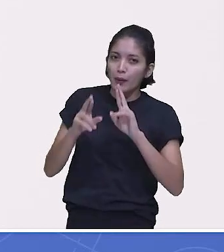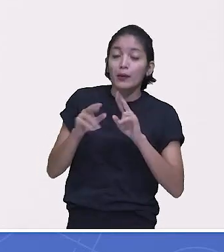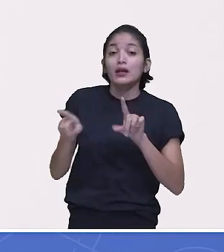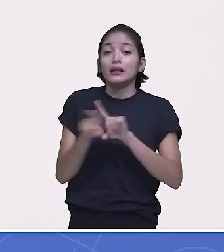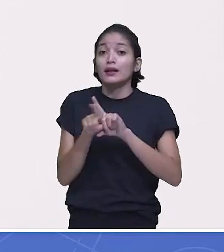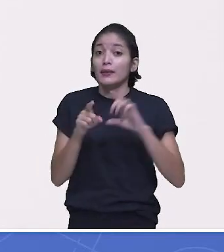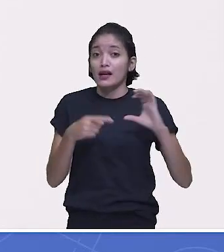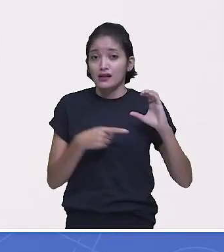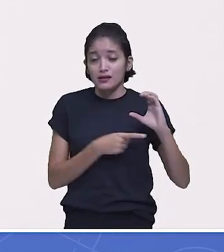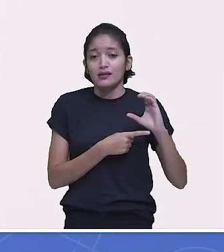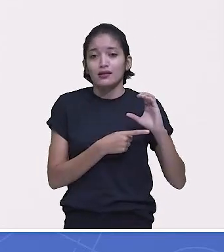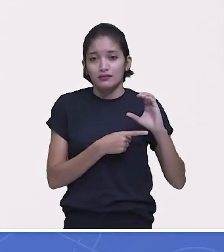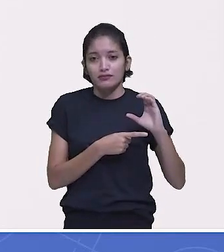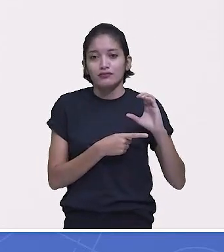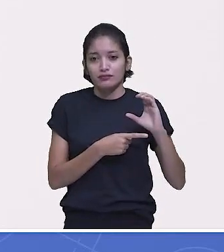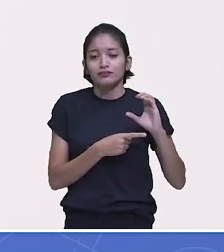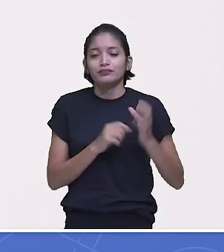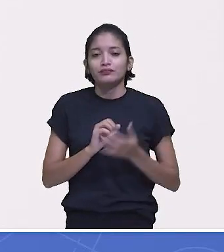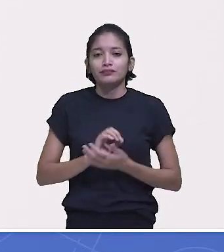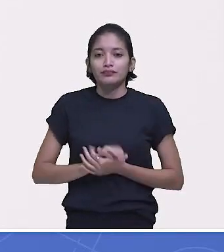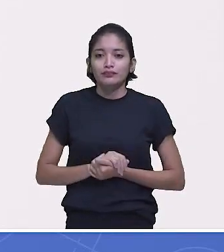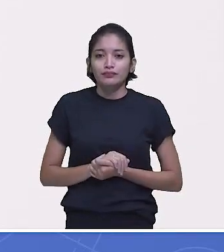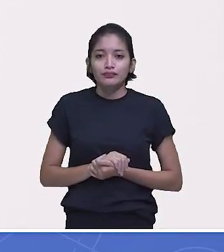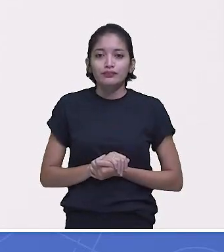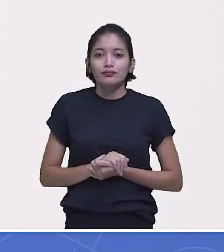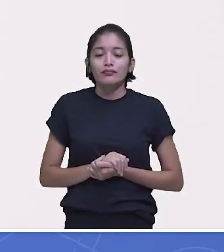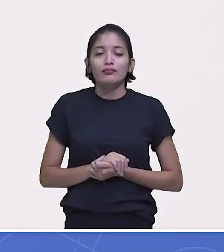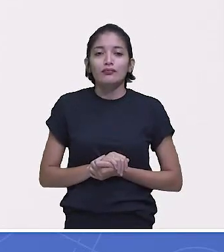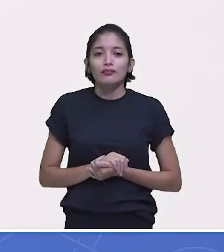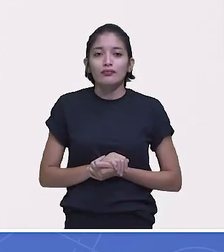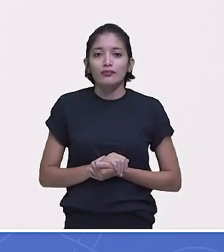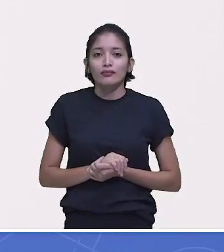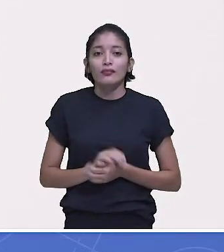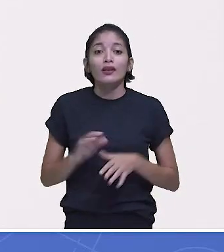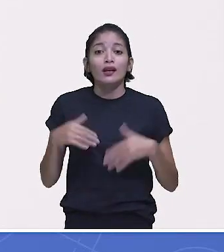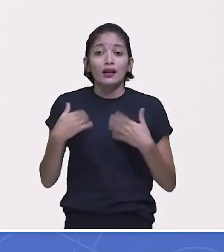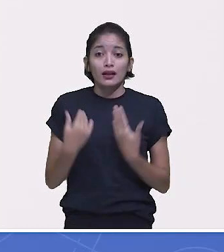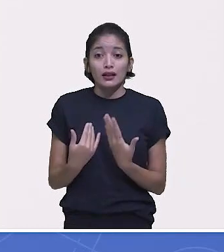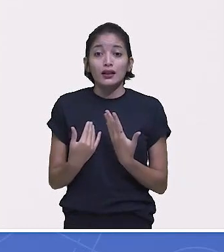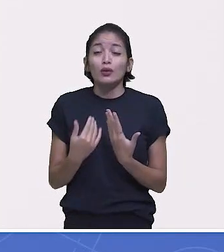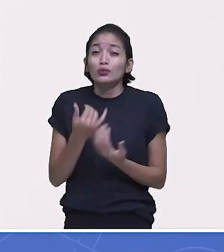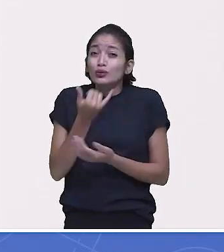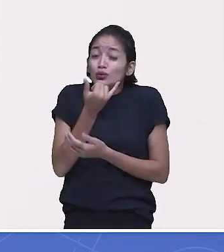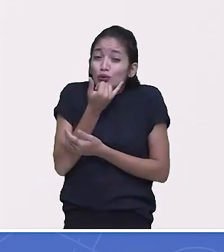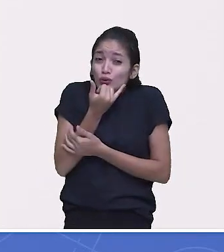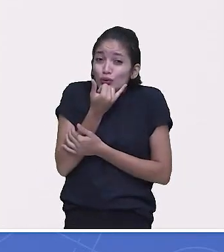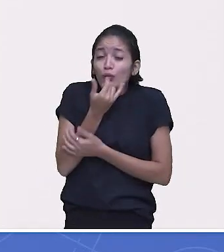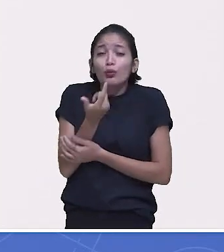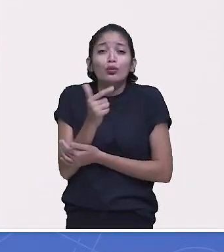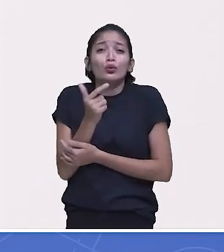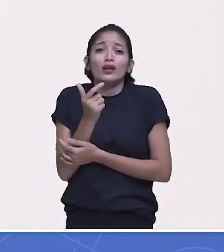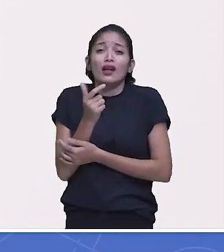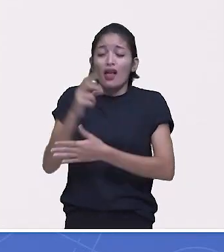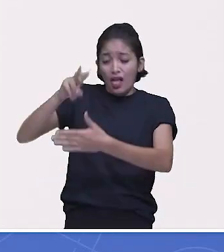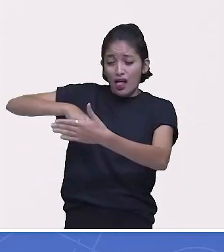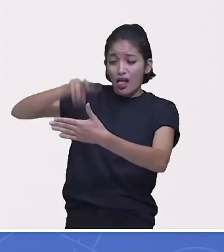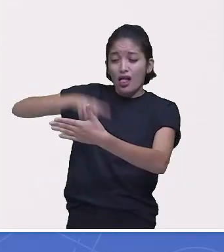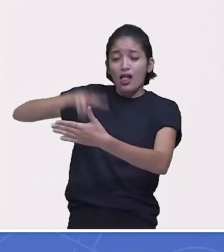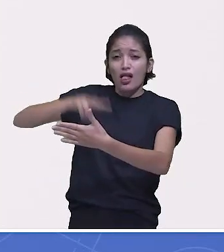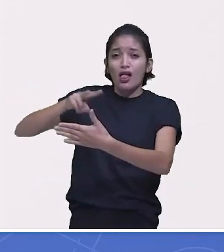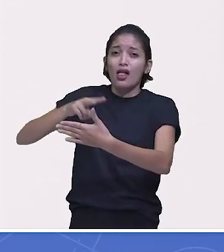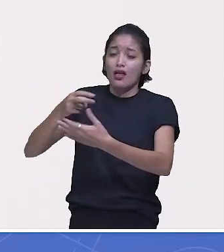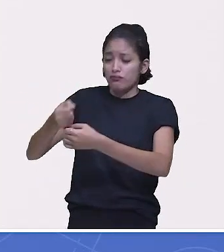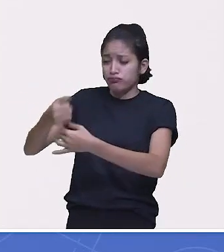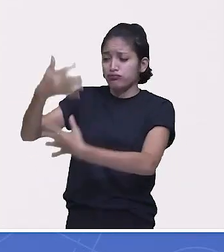também foi apontada. E aí nós temos, pessoal, desculpem-nos, porque não tem como a gente estar lendo todos, anunciando